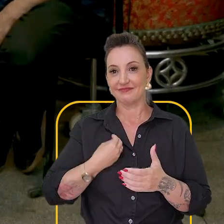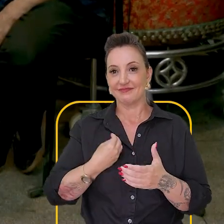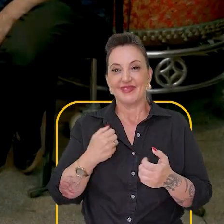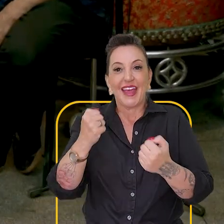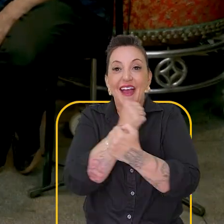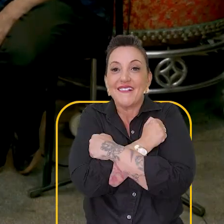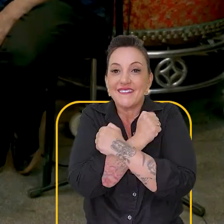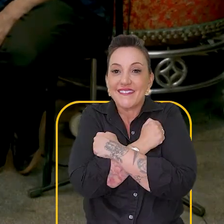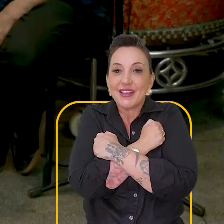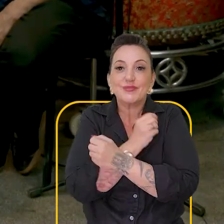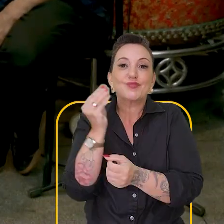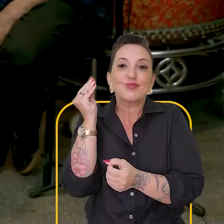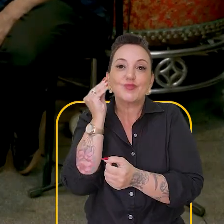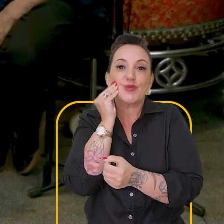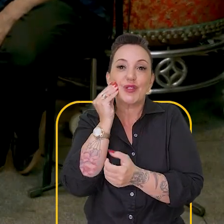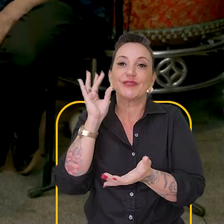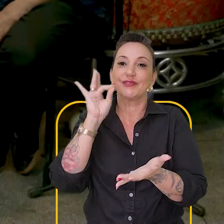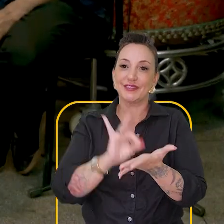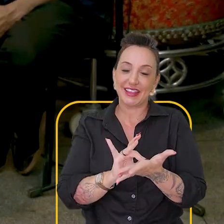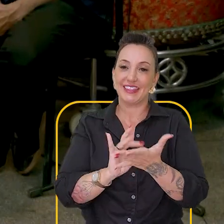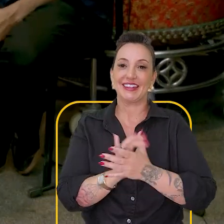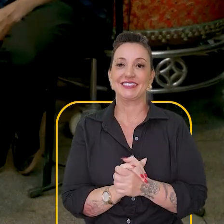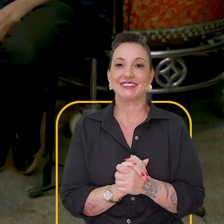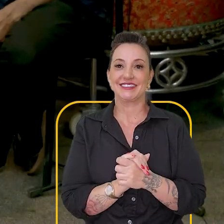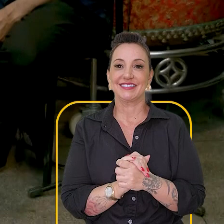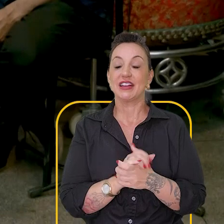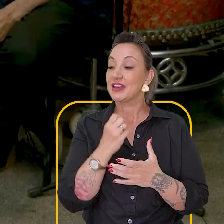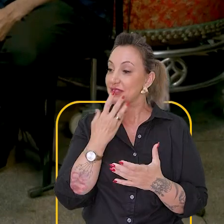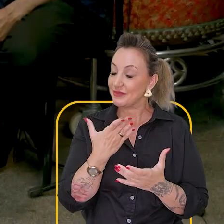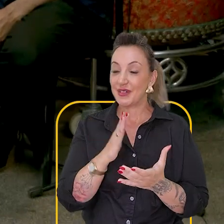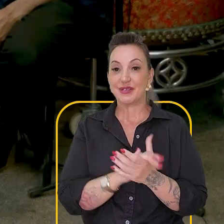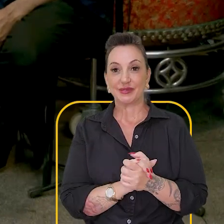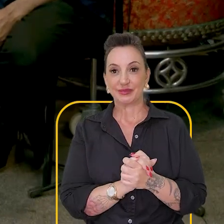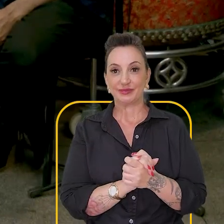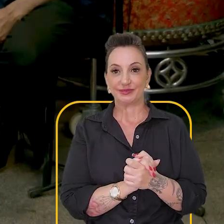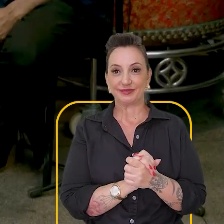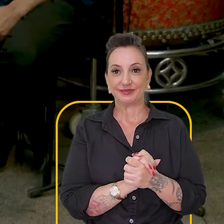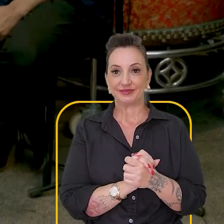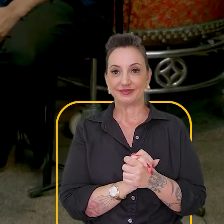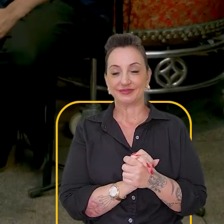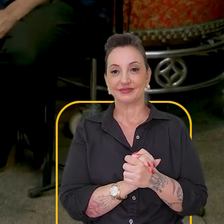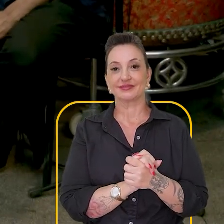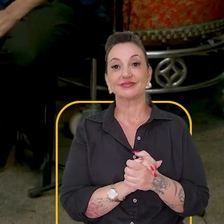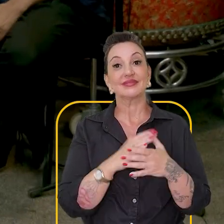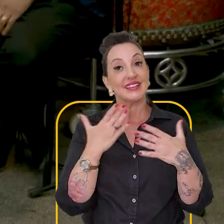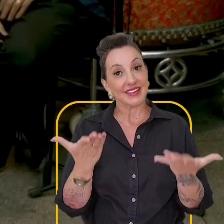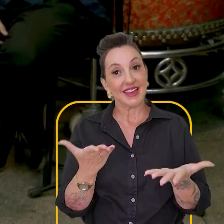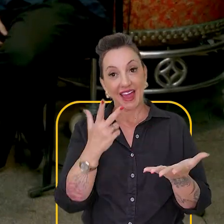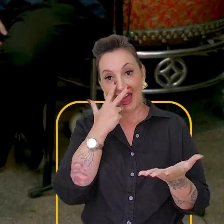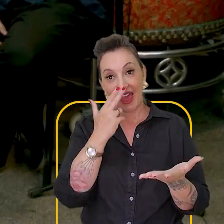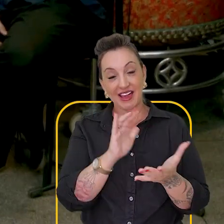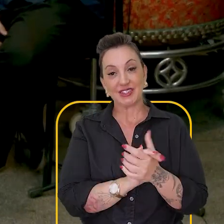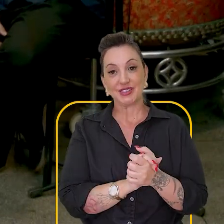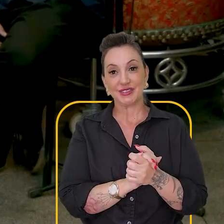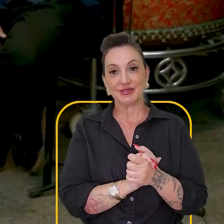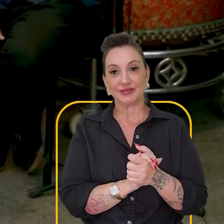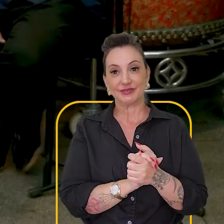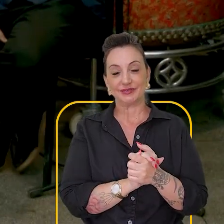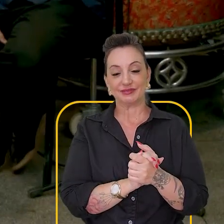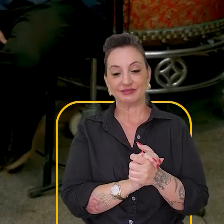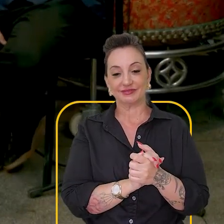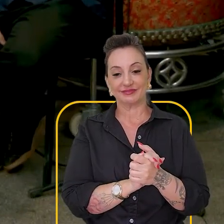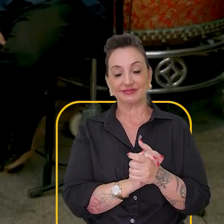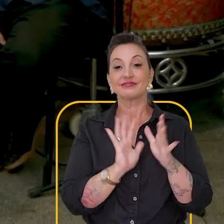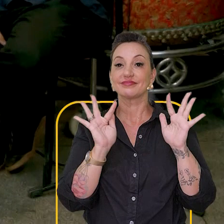Gonçalo vida se ele tivesse aqui eu dava um abraço nele e um beijo cara de verdade legal muito bom muito bom se